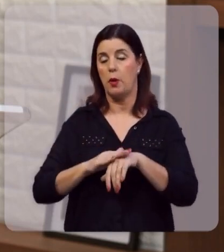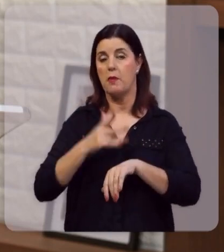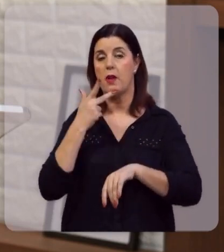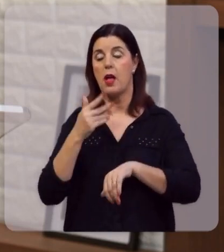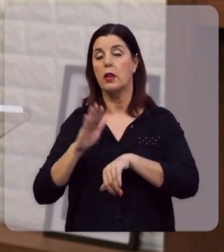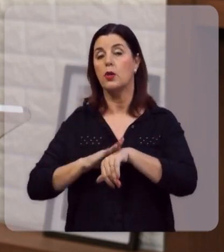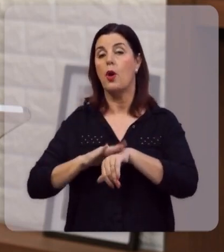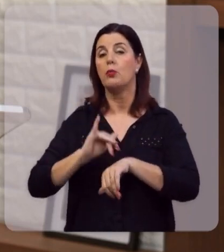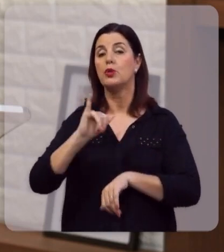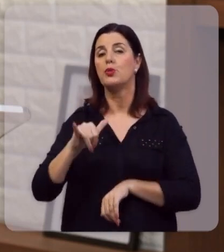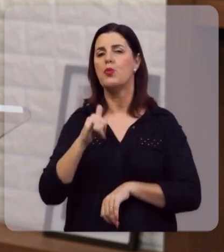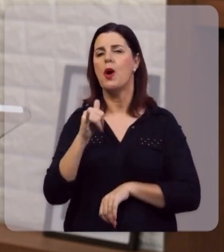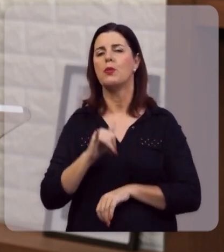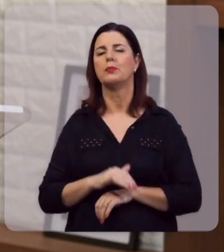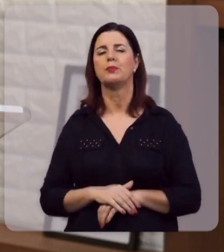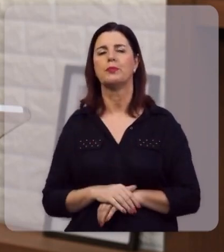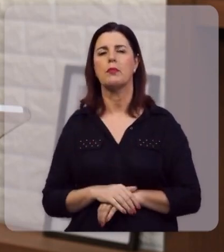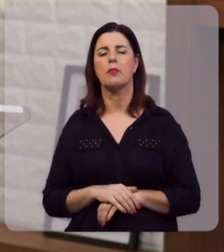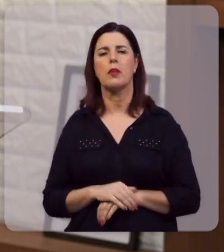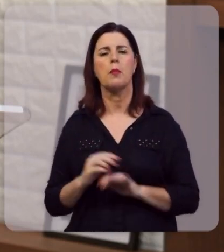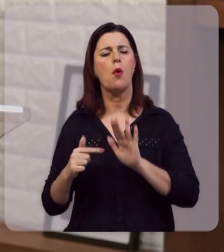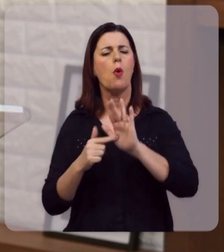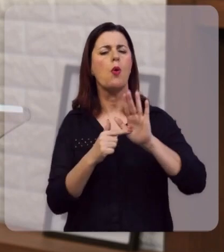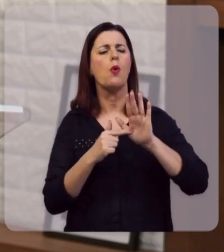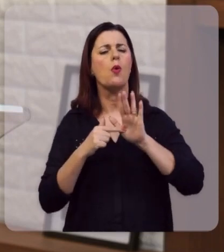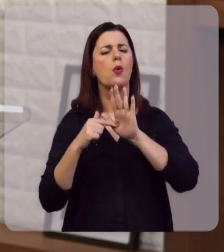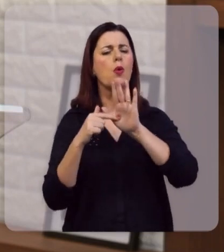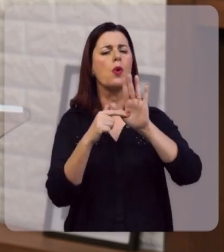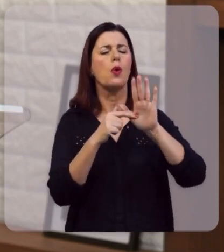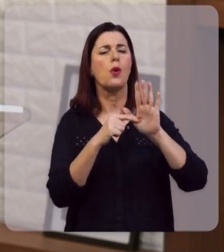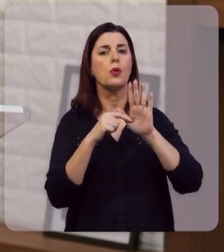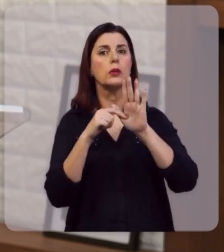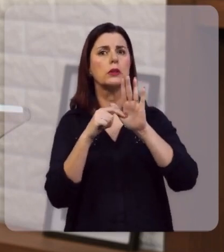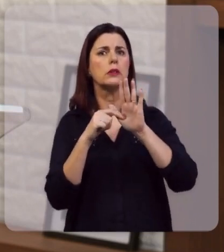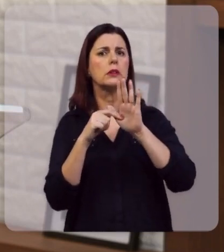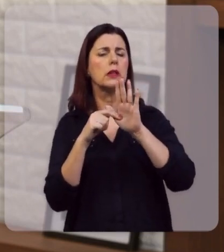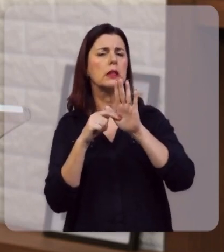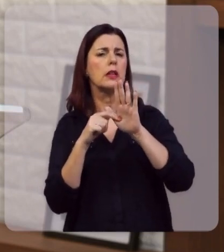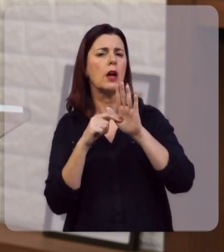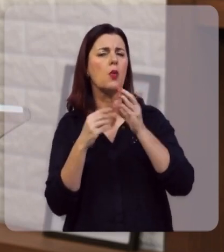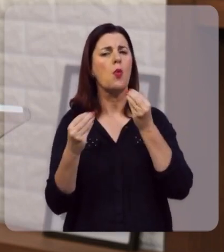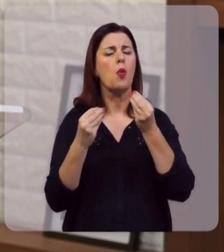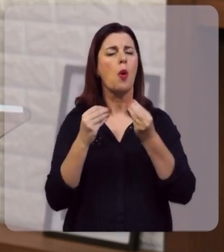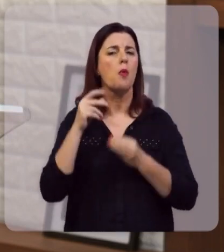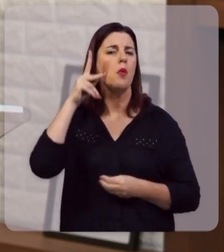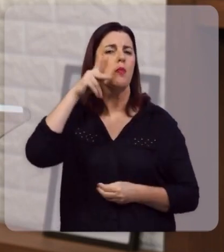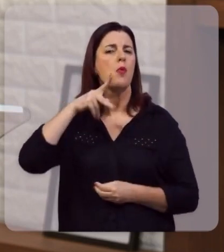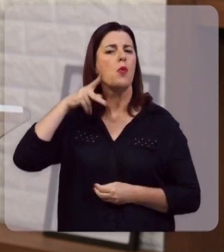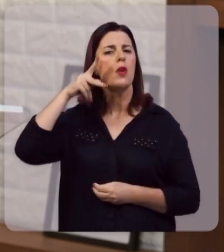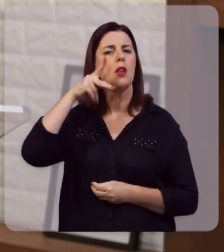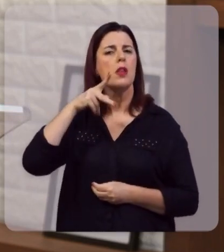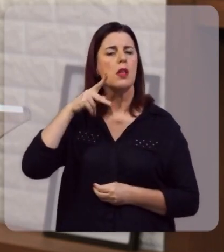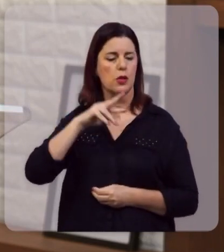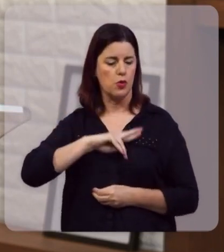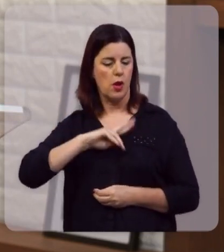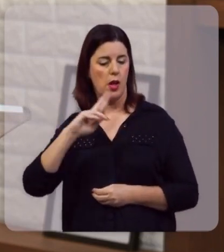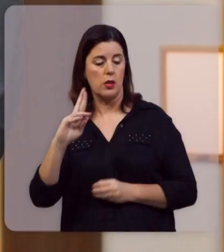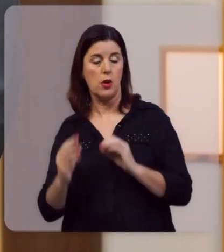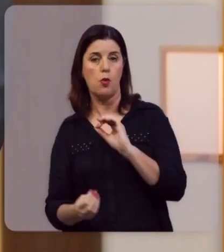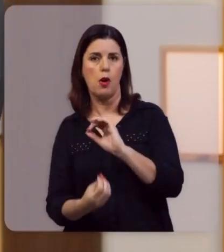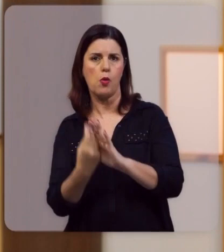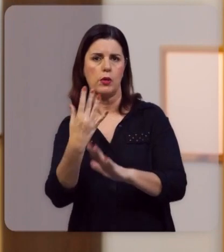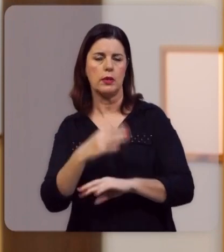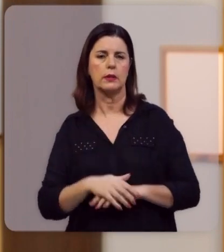Messias, é traçar um cenário do mundo político e religioso onde ele surgiu.